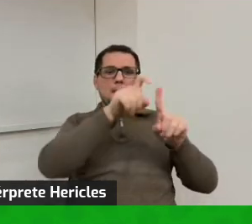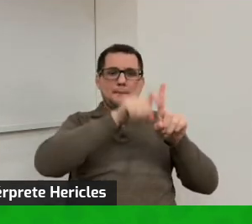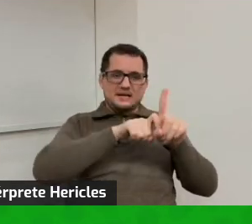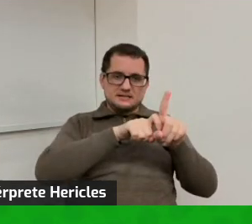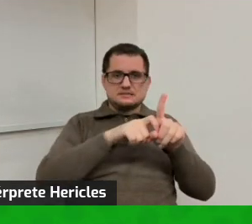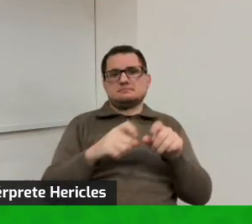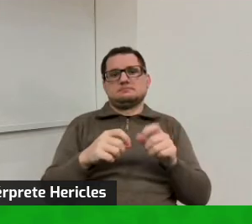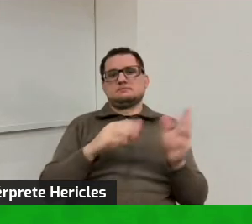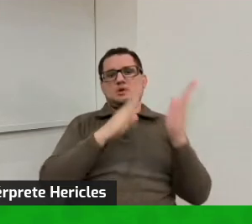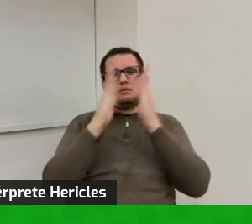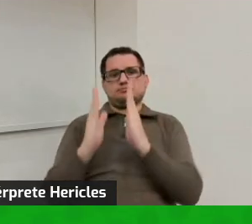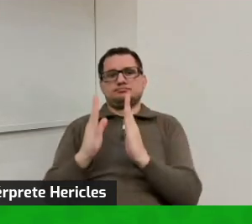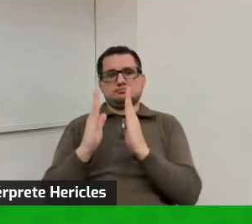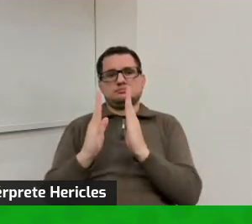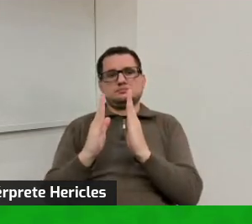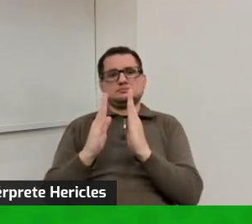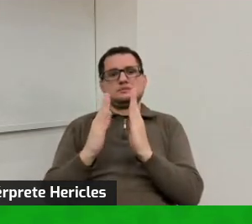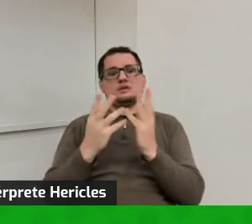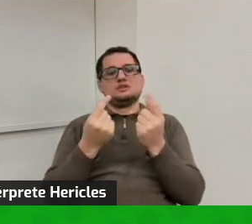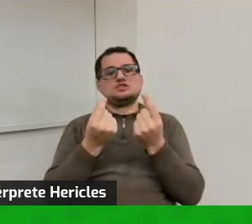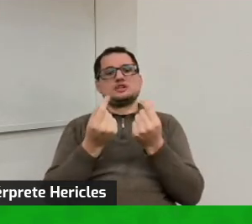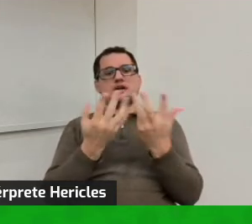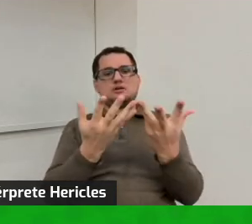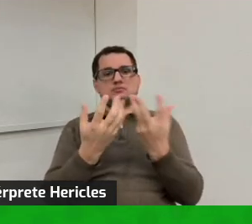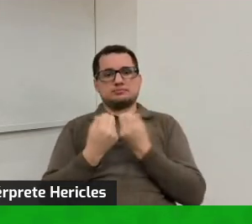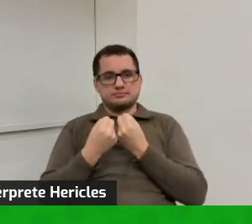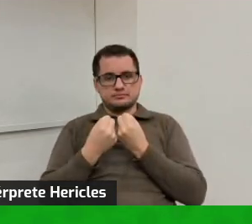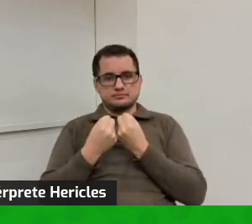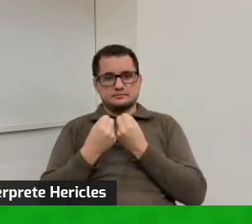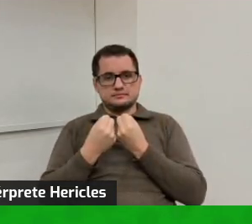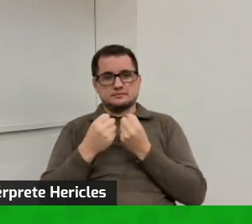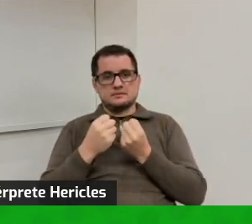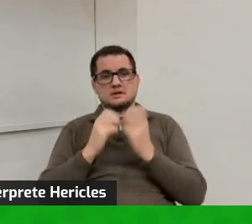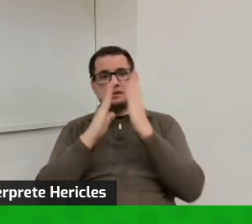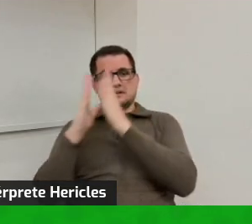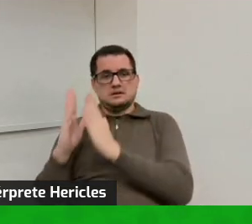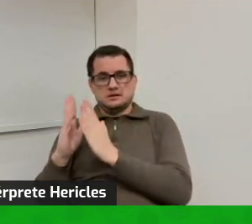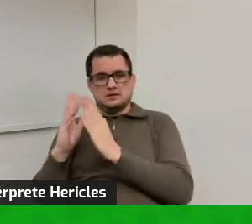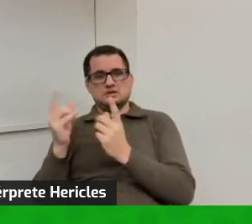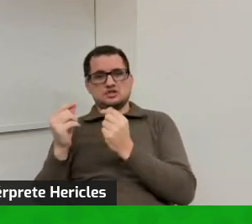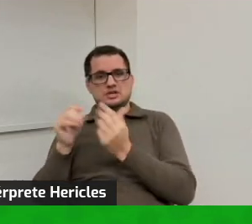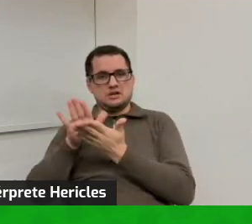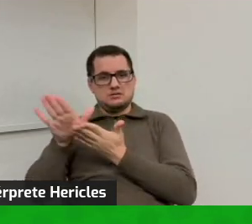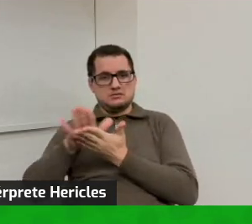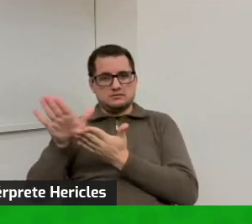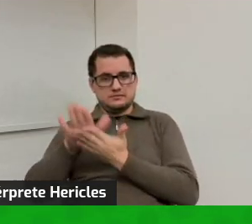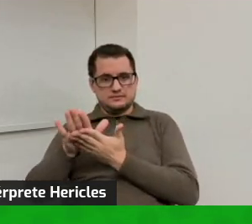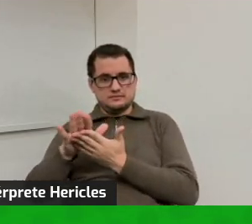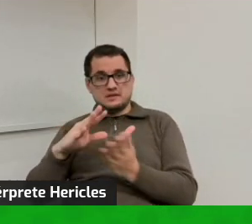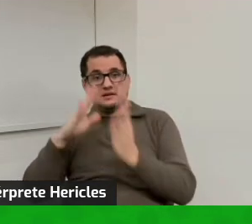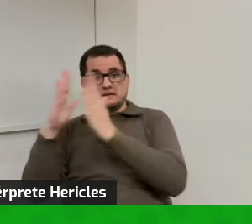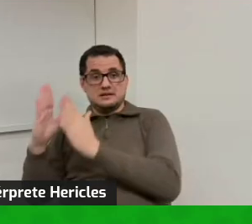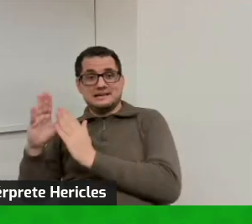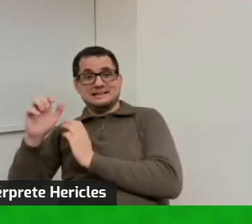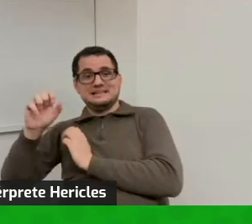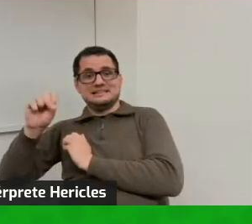receitas, se eu quero ver separados, gastos e o meu saldo.